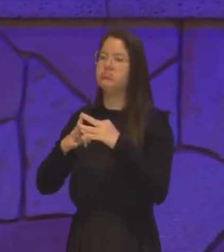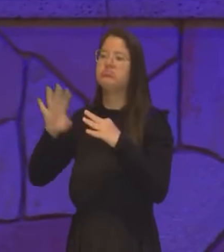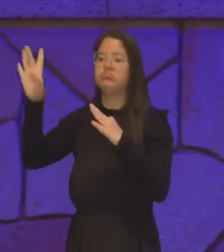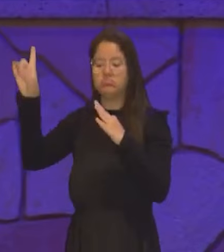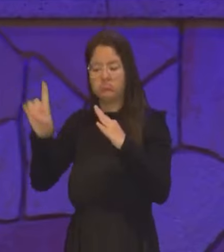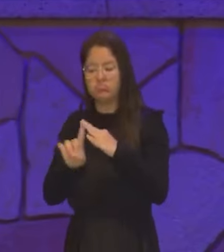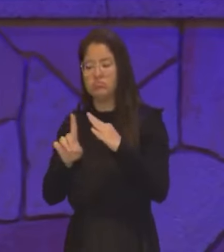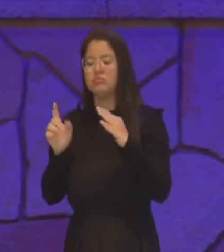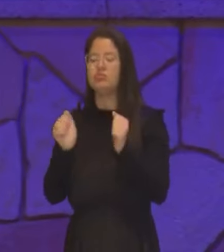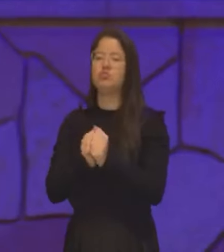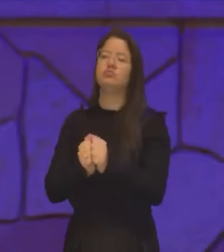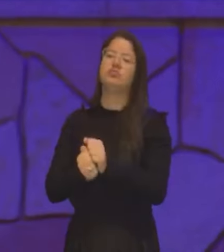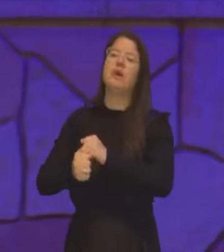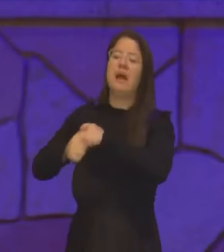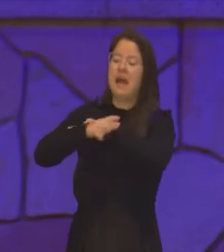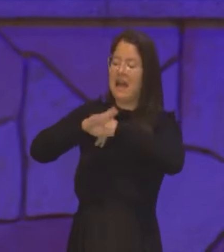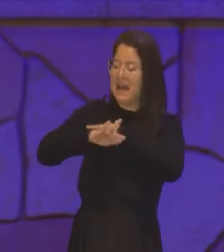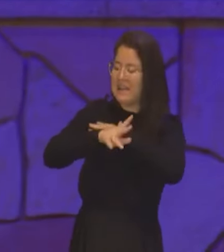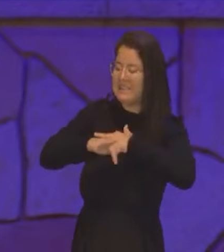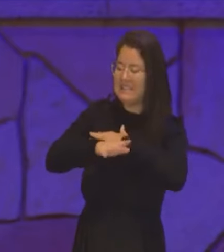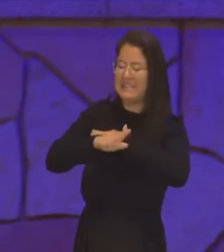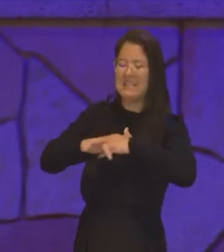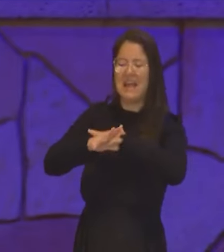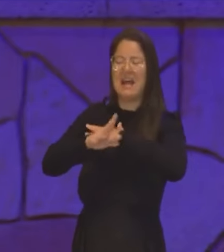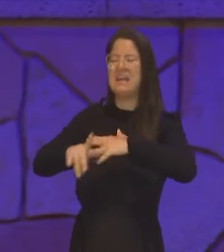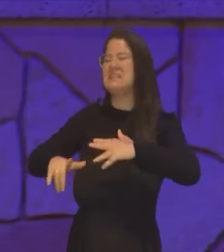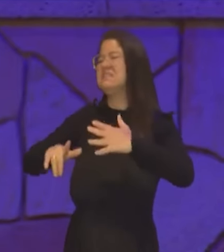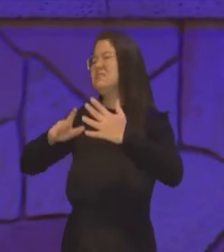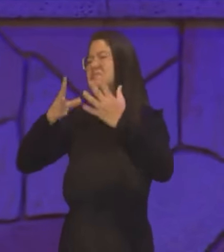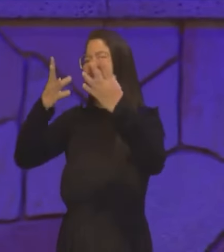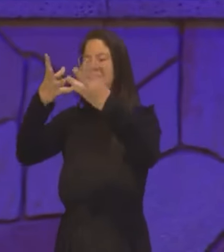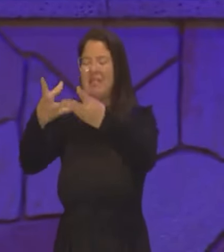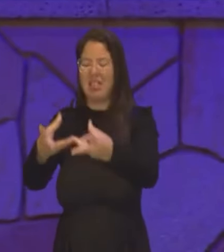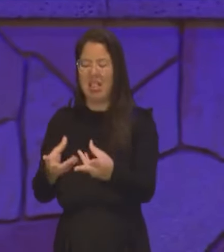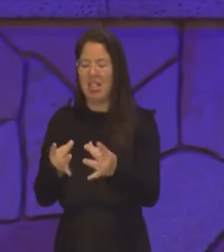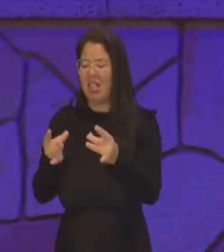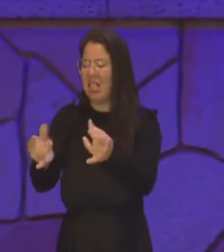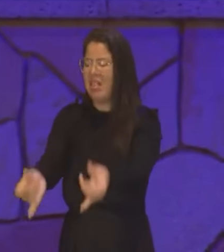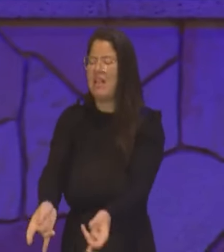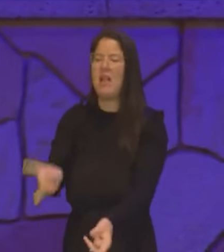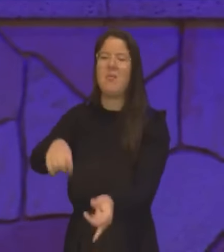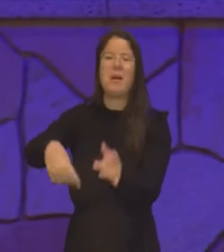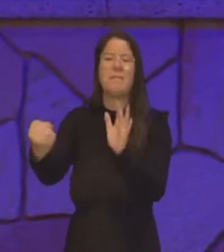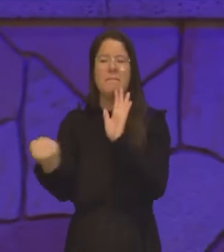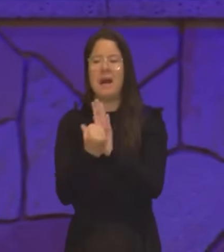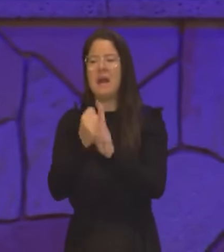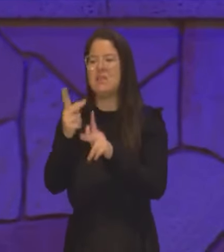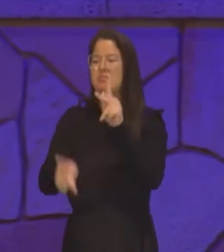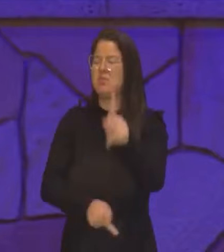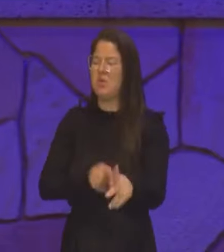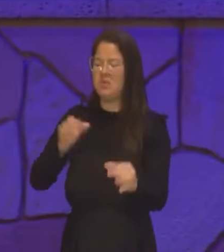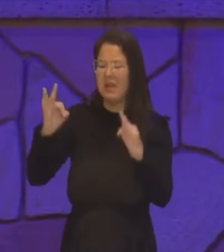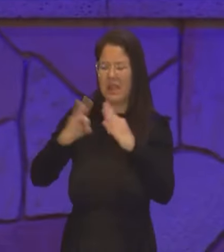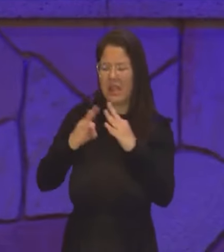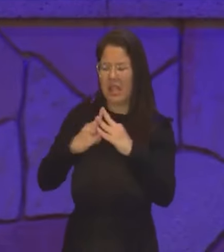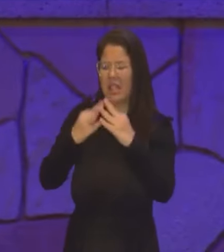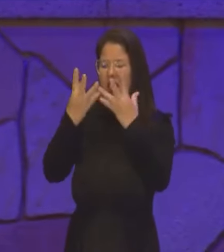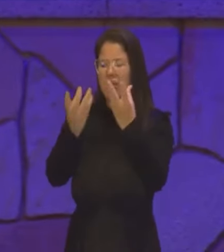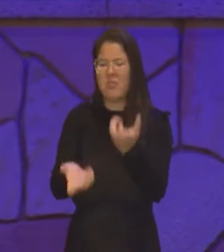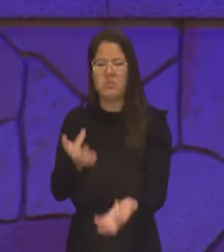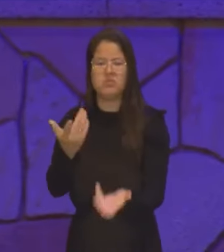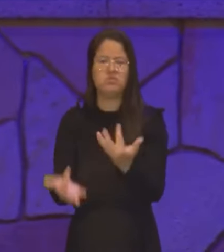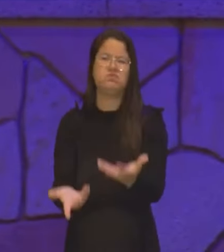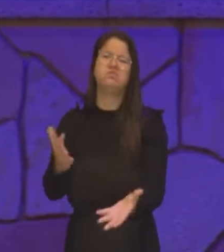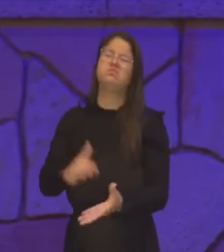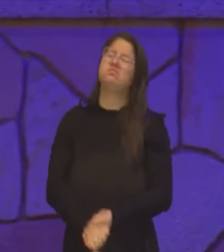Deus. A cidade estava arrasada, a cidade que era símbolo para aquele povo, para aquela nação de segurança.